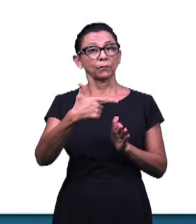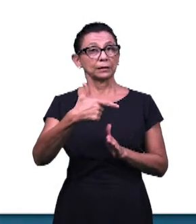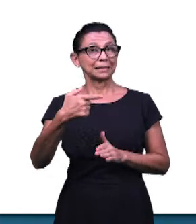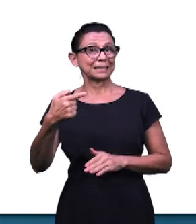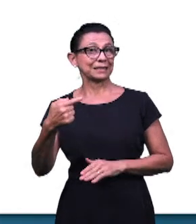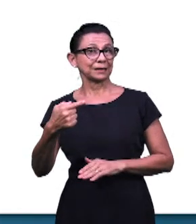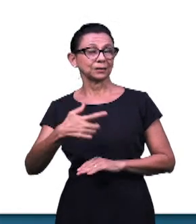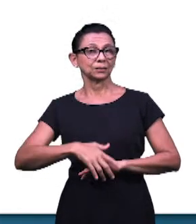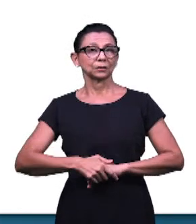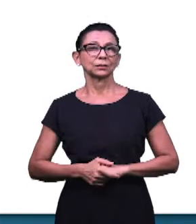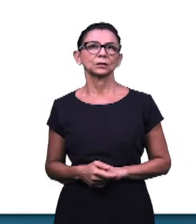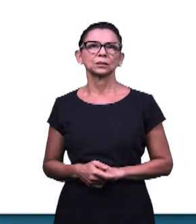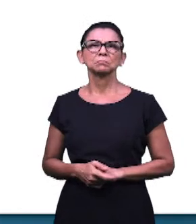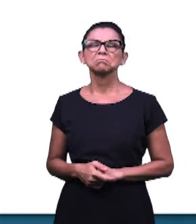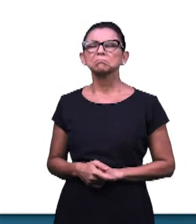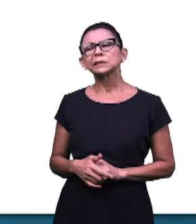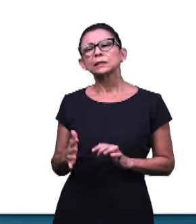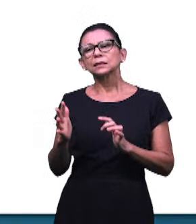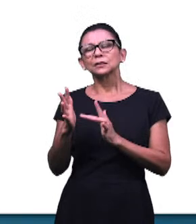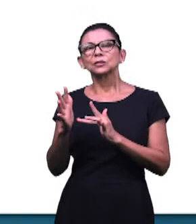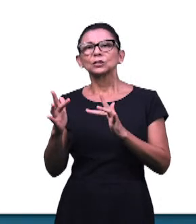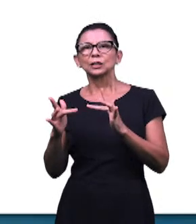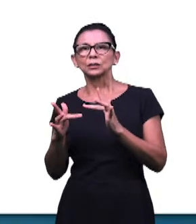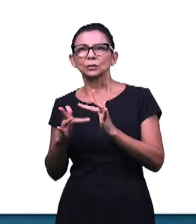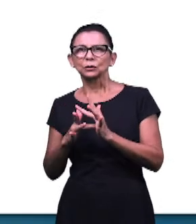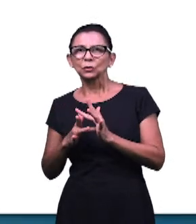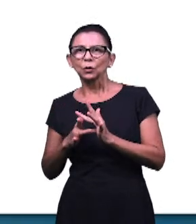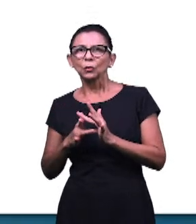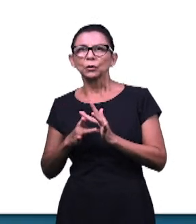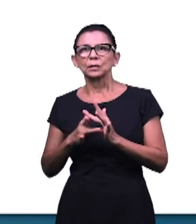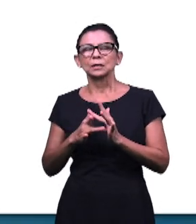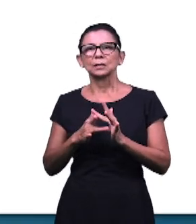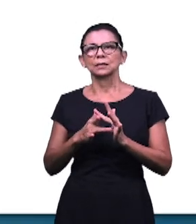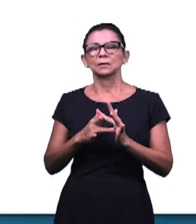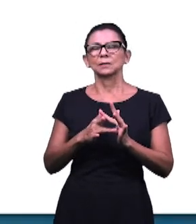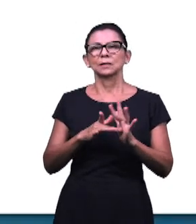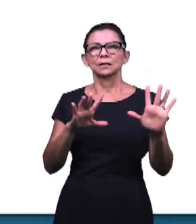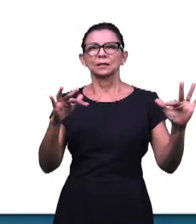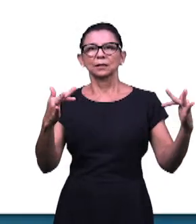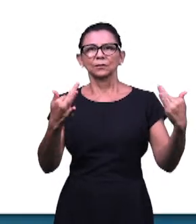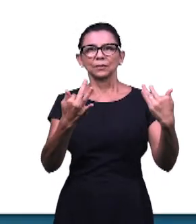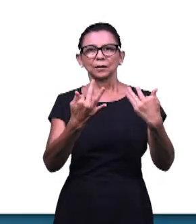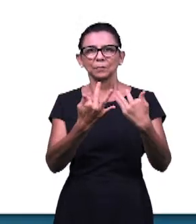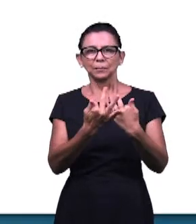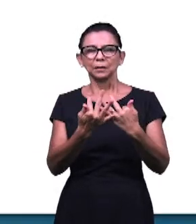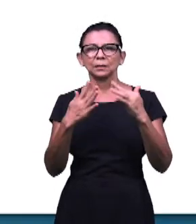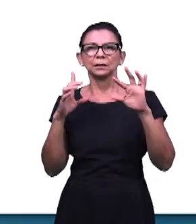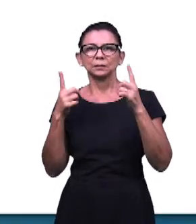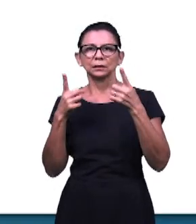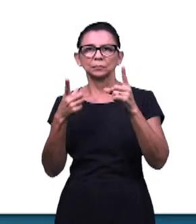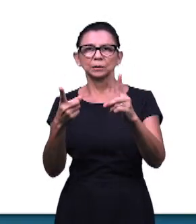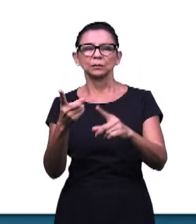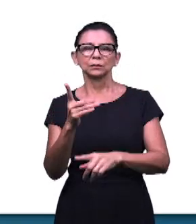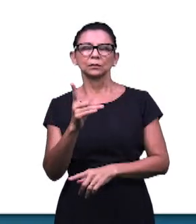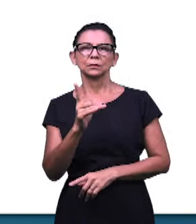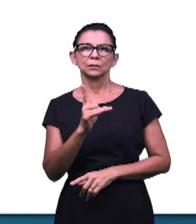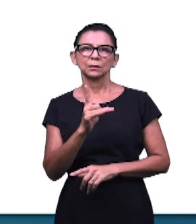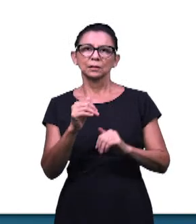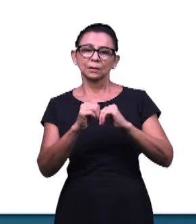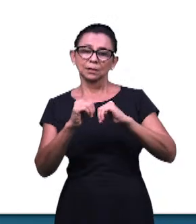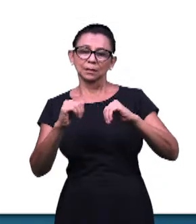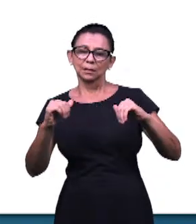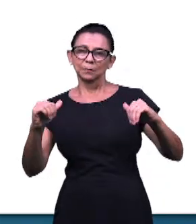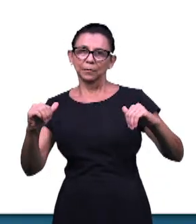27, em que momento Jesus se despede dos vínculos familiares e dos discípulos